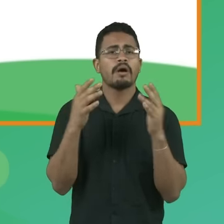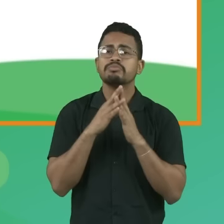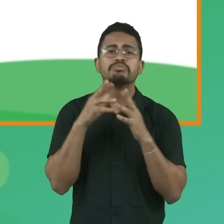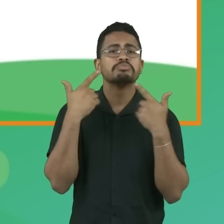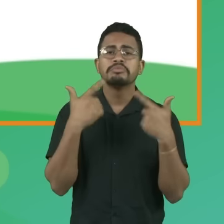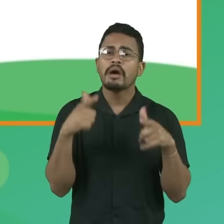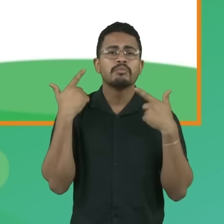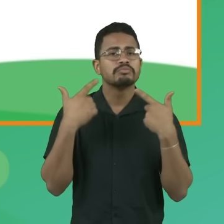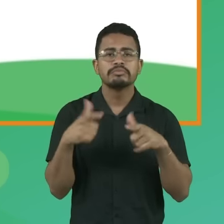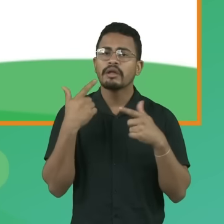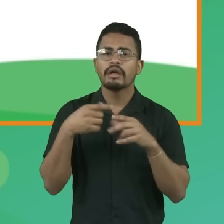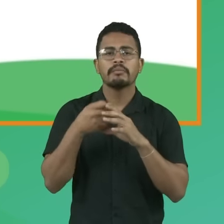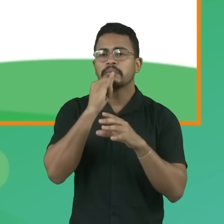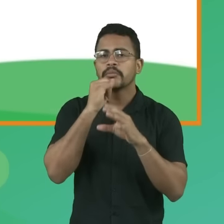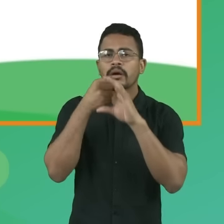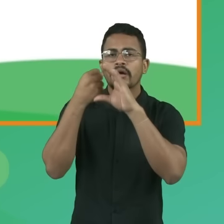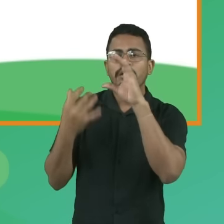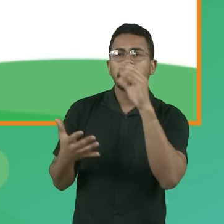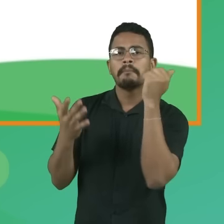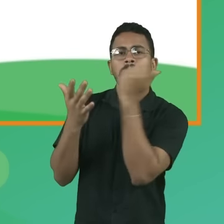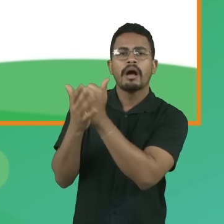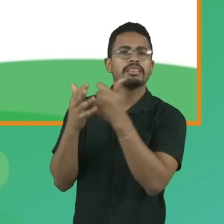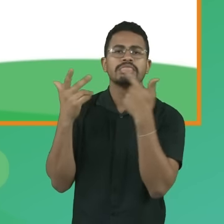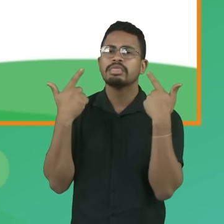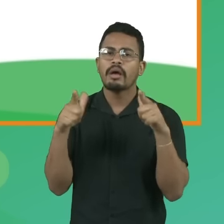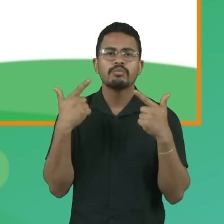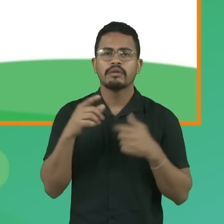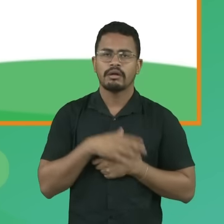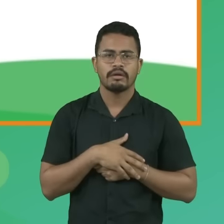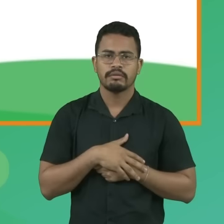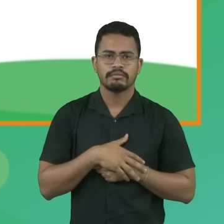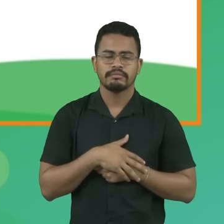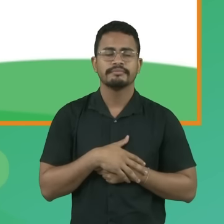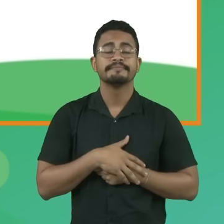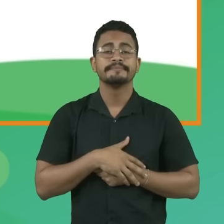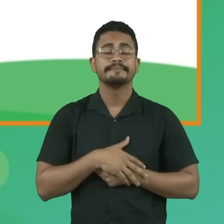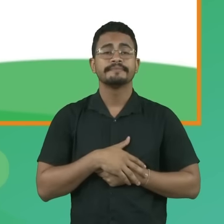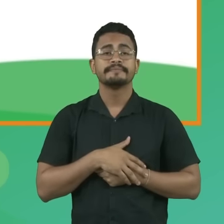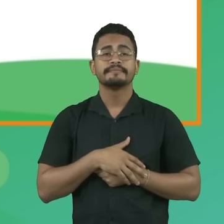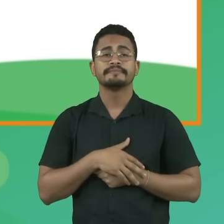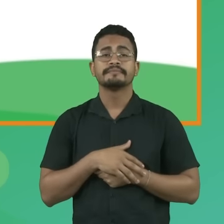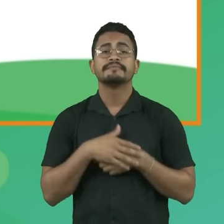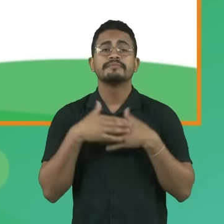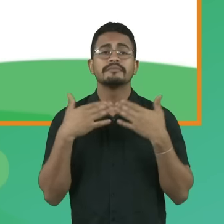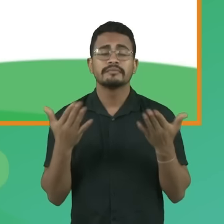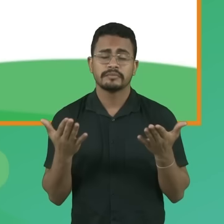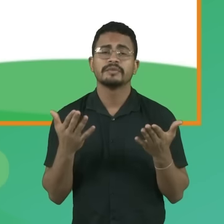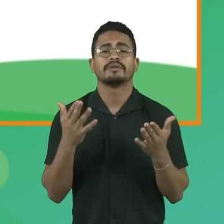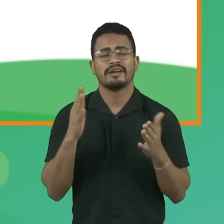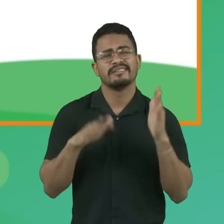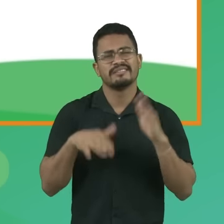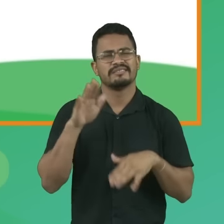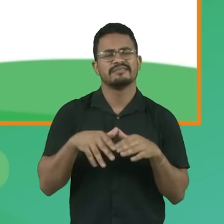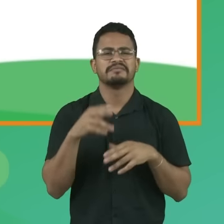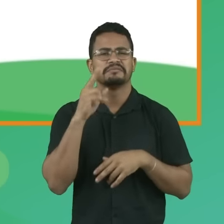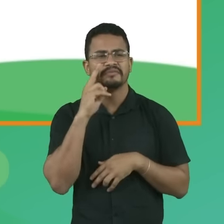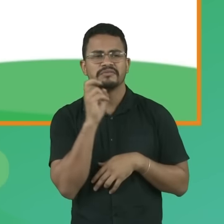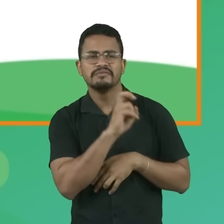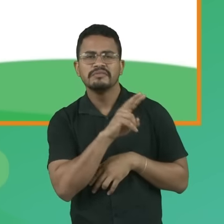por essas características, são vistas, são exaltadas outras coisas, né? Então, quantas vezes que a gente não vê aí